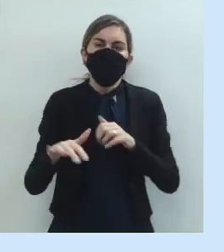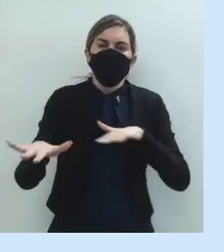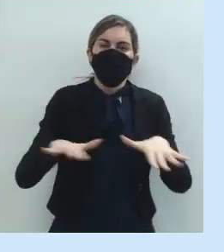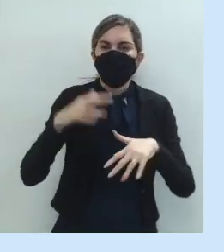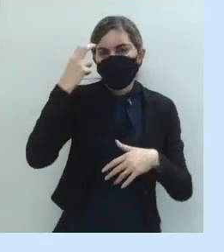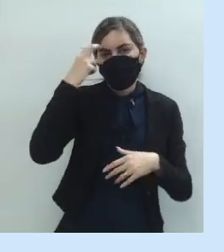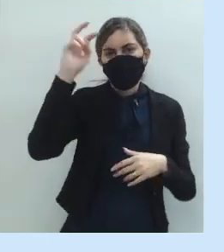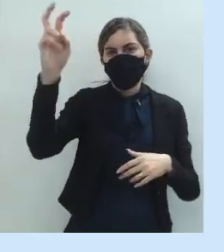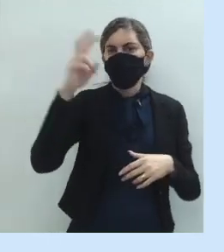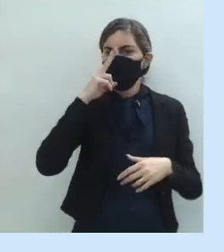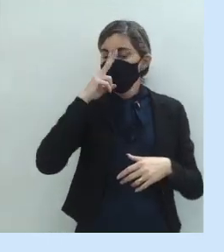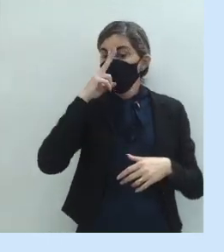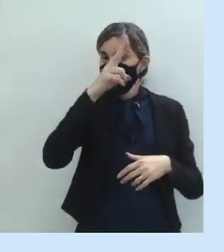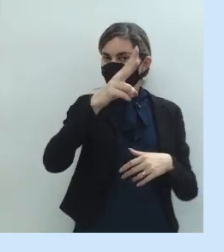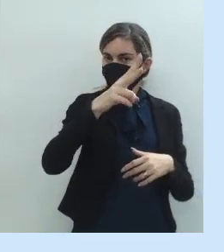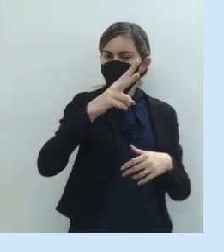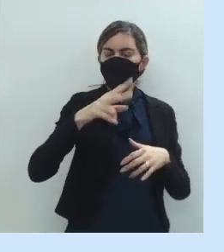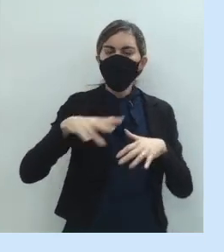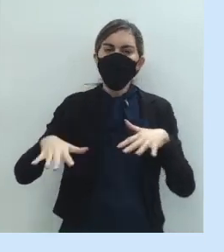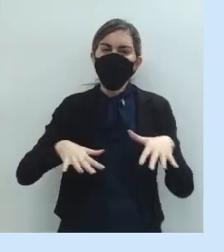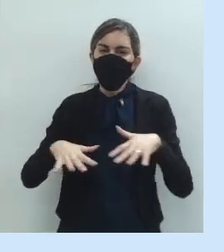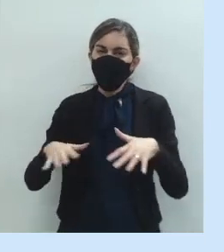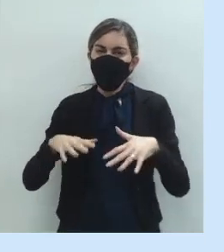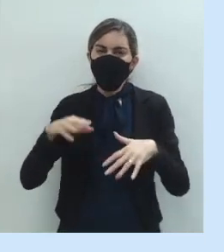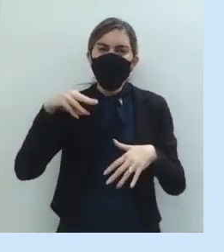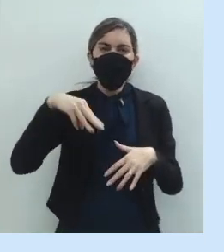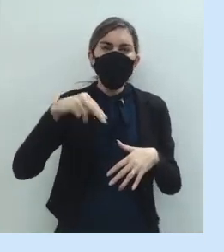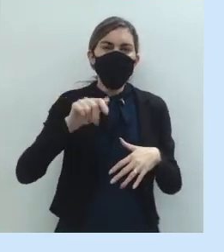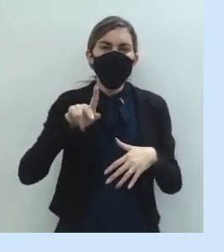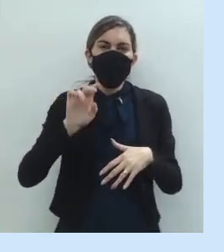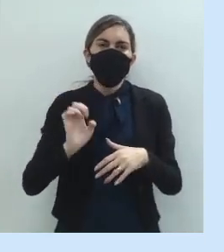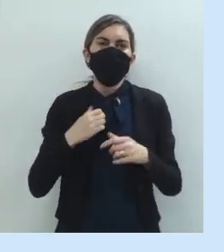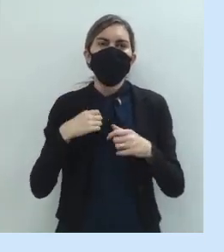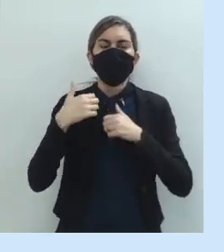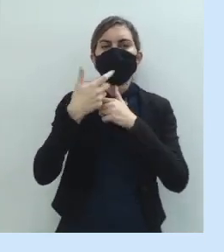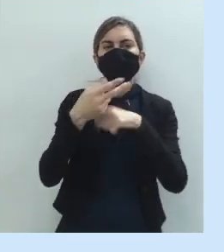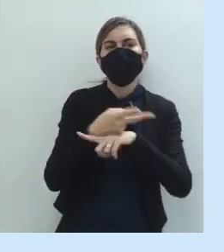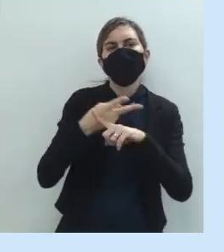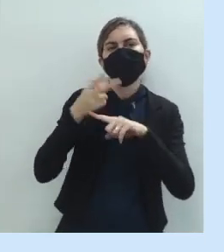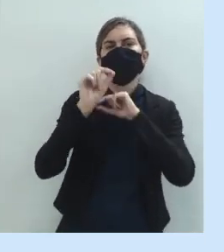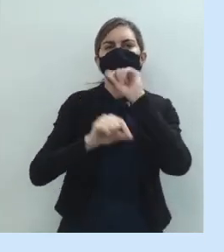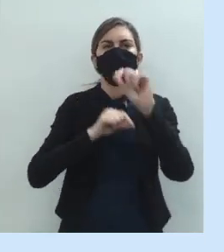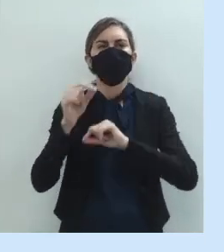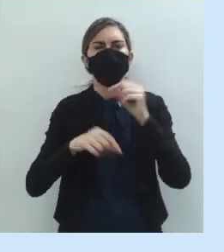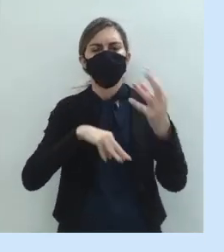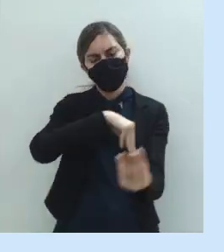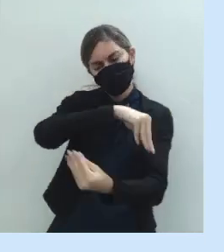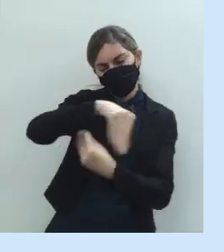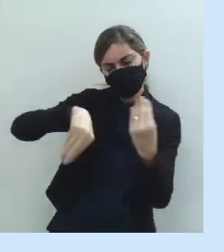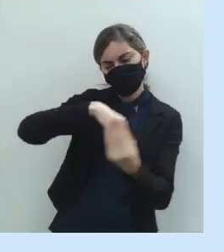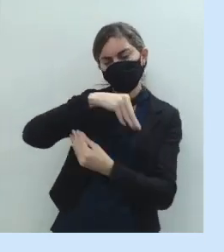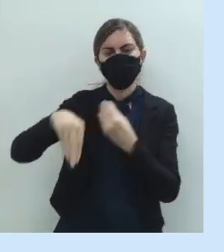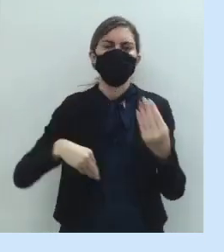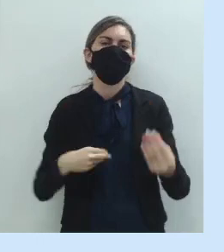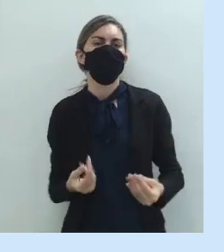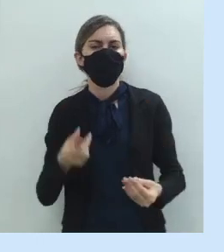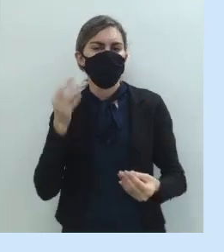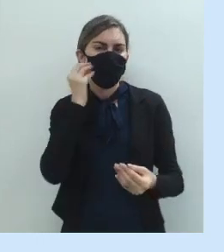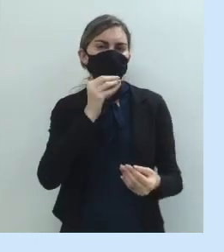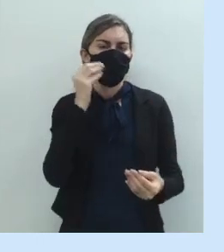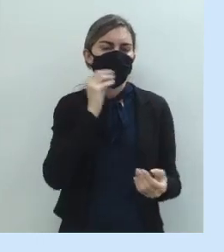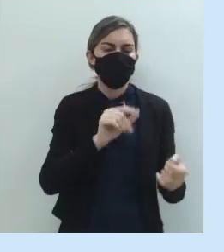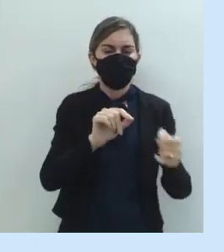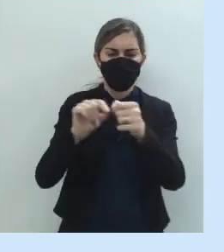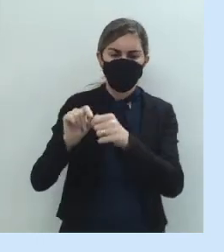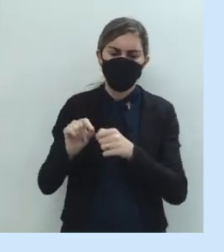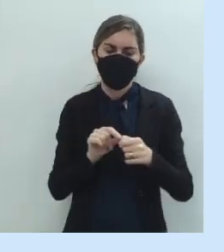muito forte, Então, o movimento Mangue, ele vinha exatamente buscar essa mistura, tentar